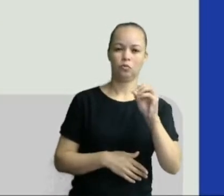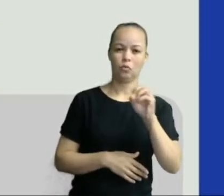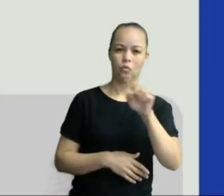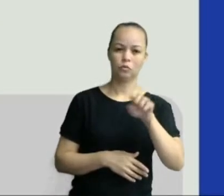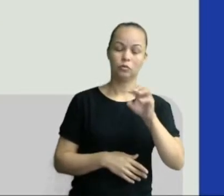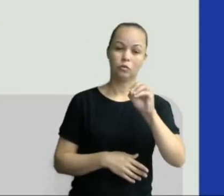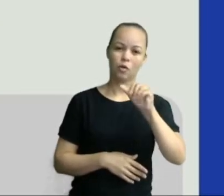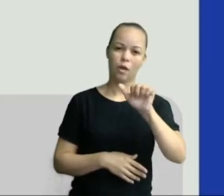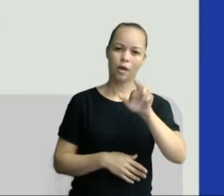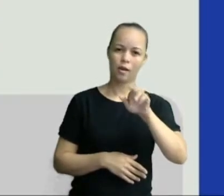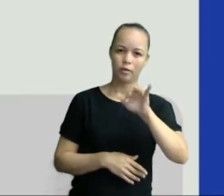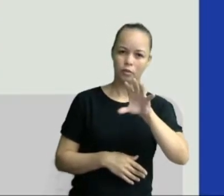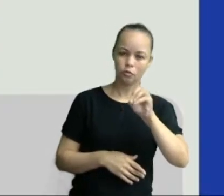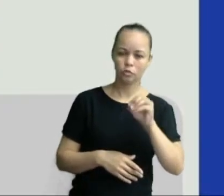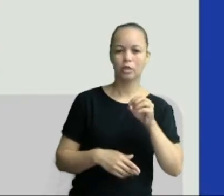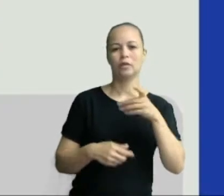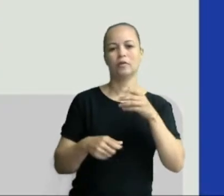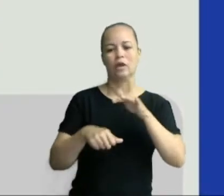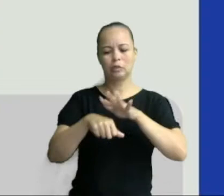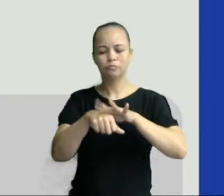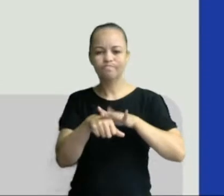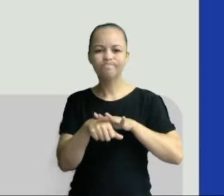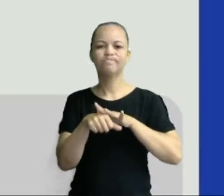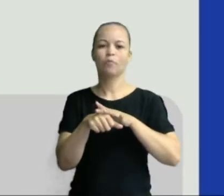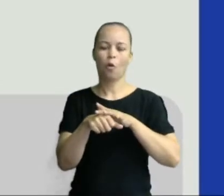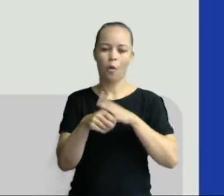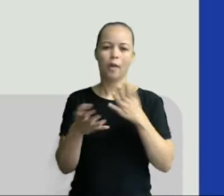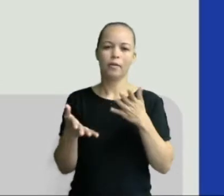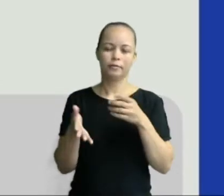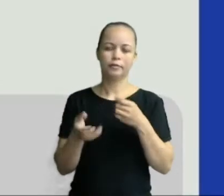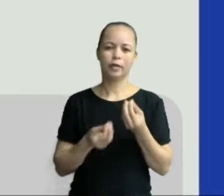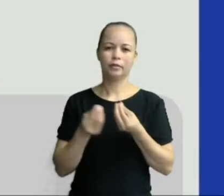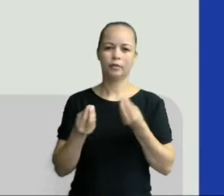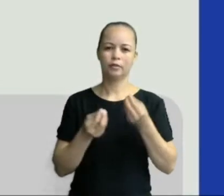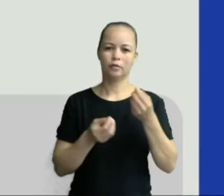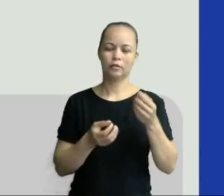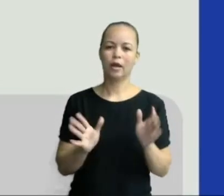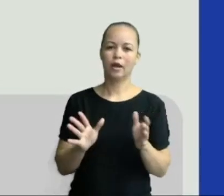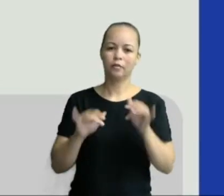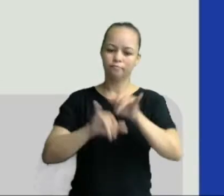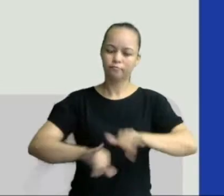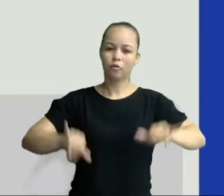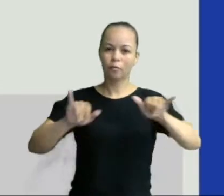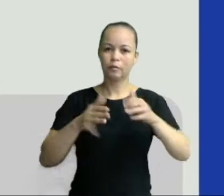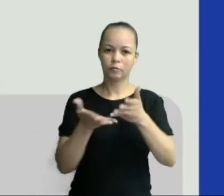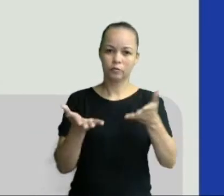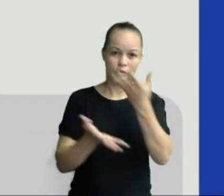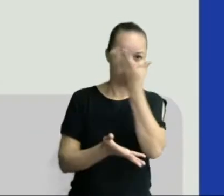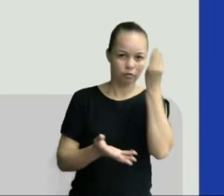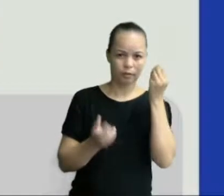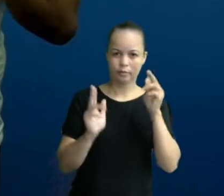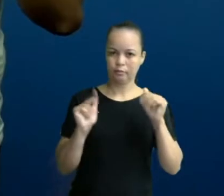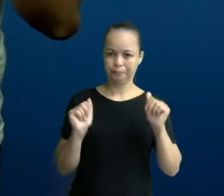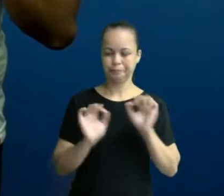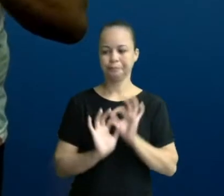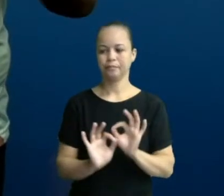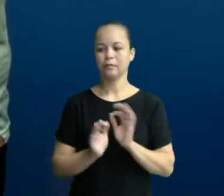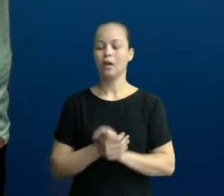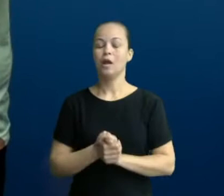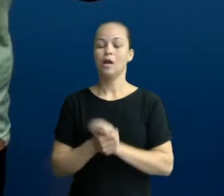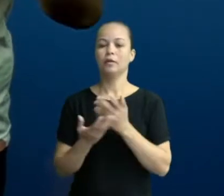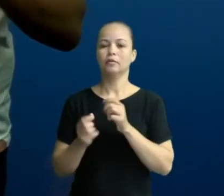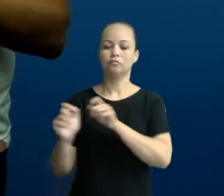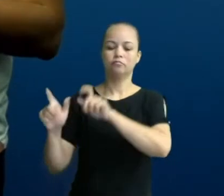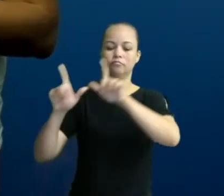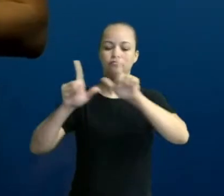causam doenças. Então, fica essa informação e não esquece disso. Por favor, produção, volta aqui comigo e já vem para o